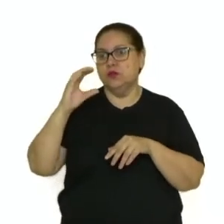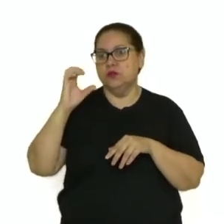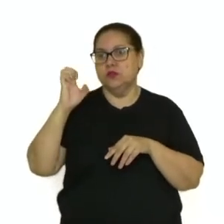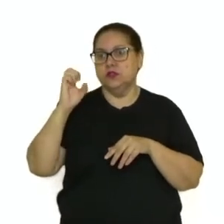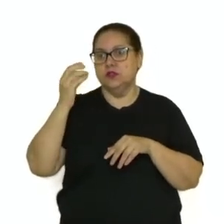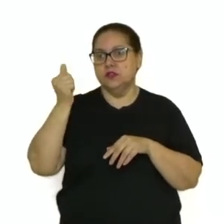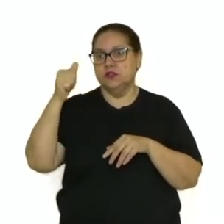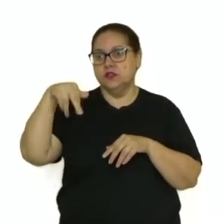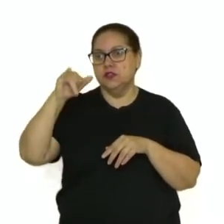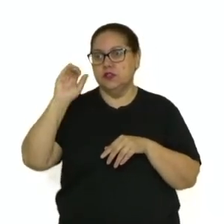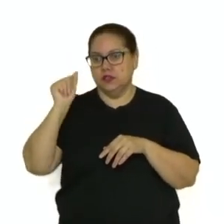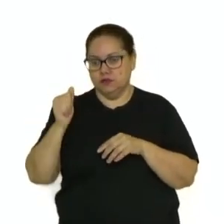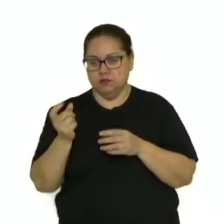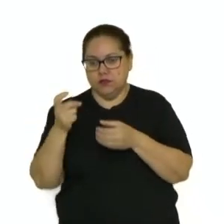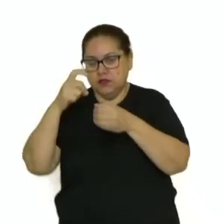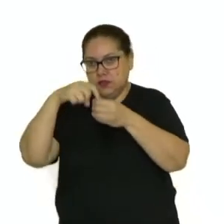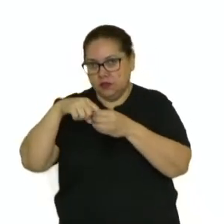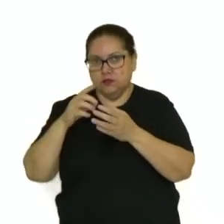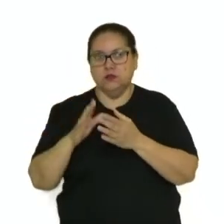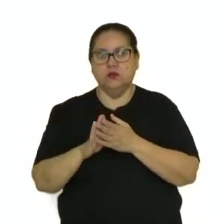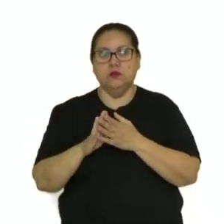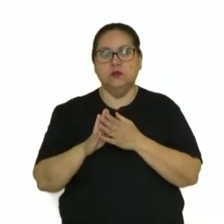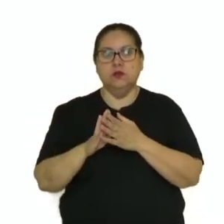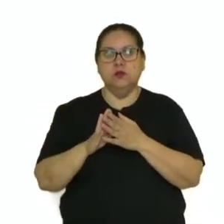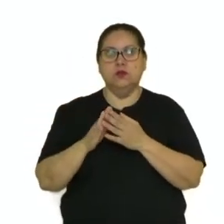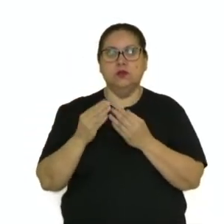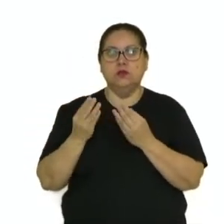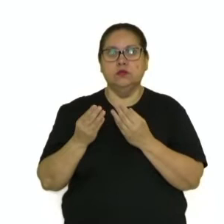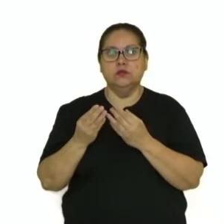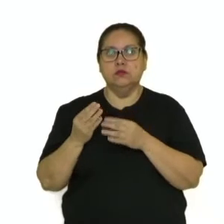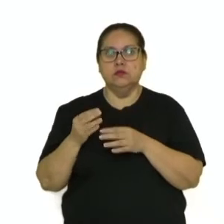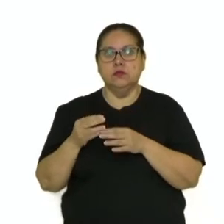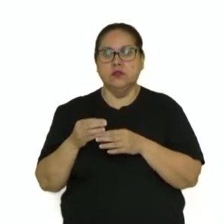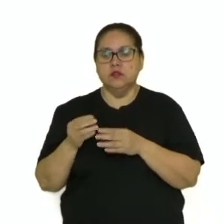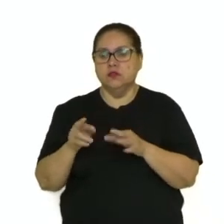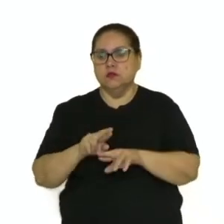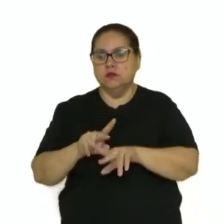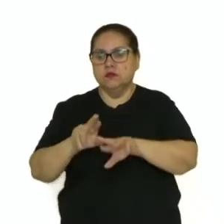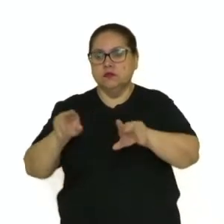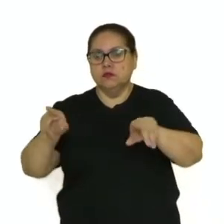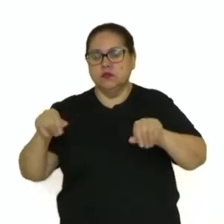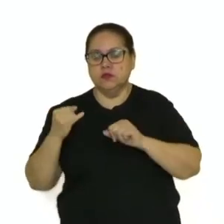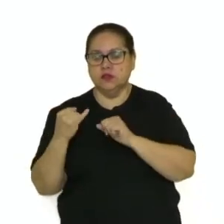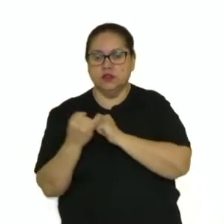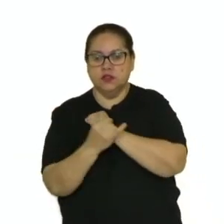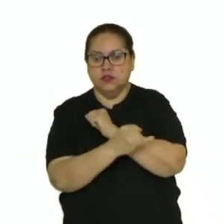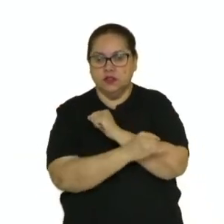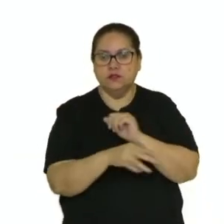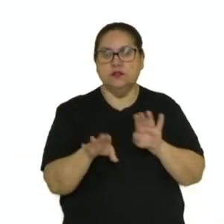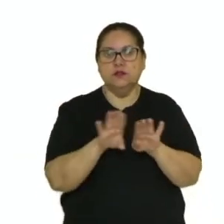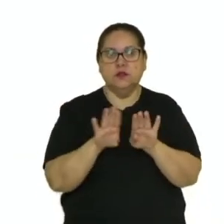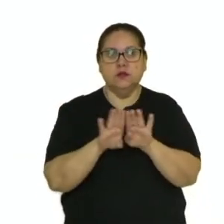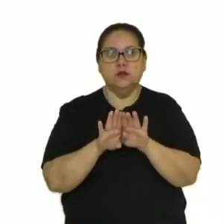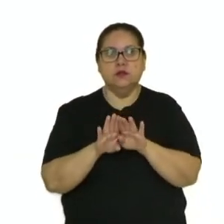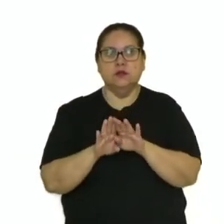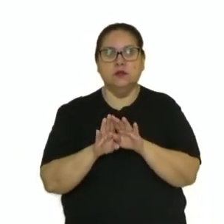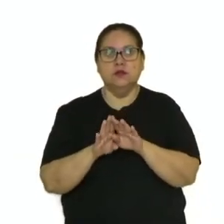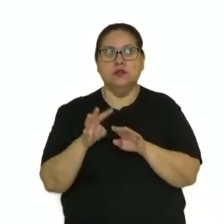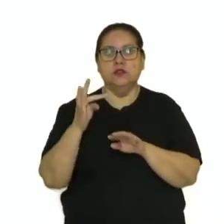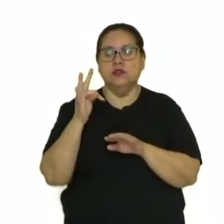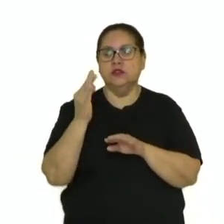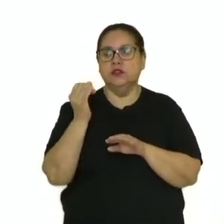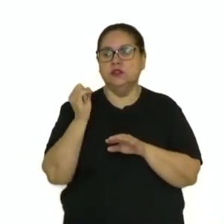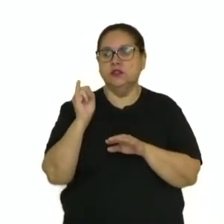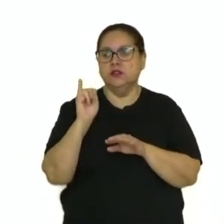está dentro da Oceania. Então temos ali as diversas ilhas, né, e arquipélagos também, como por exemplo temos o